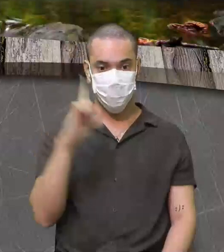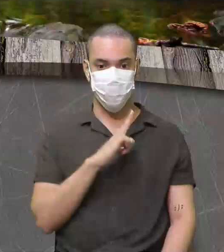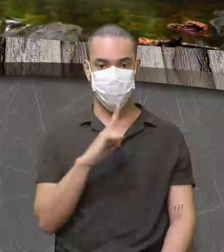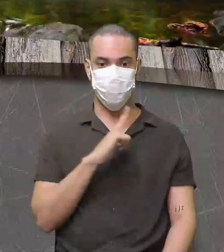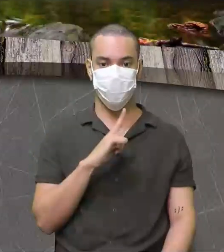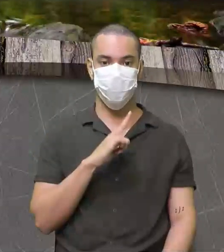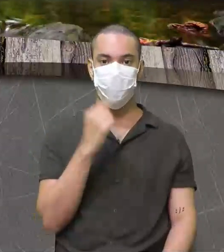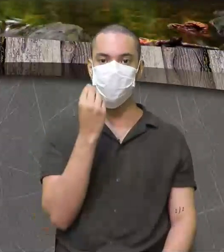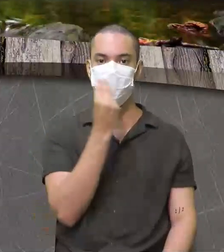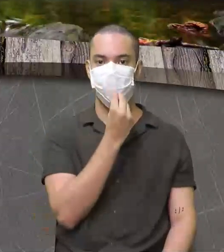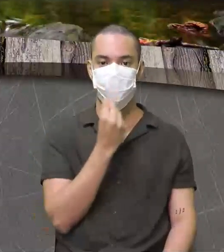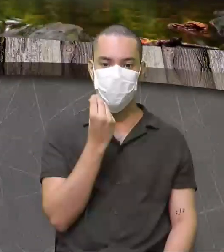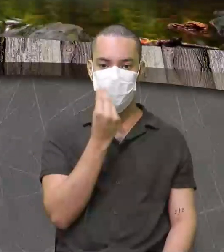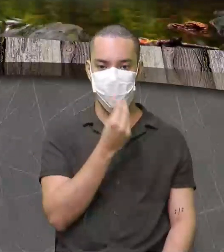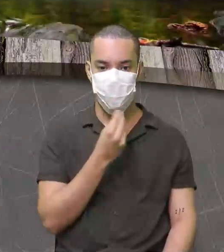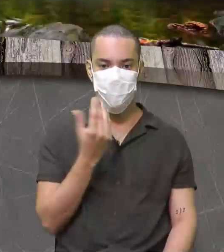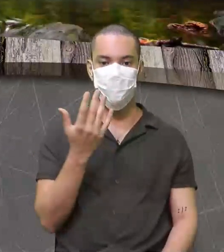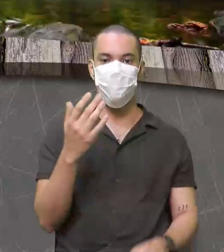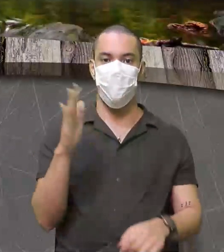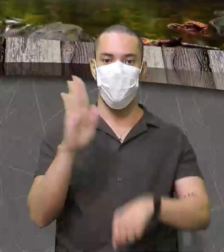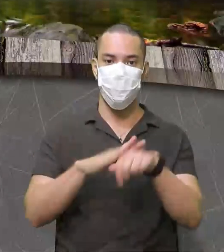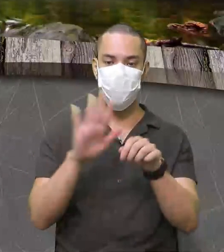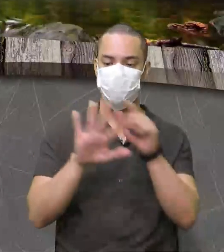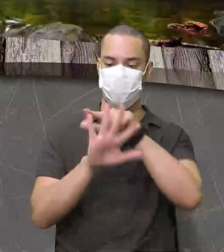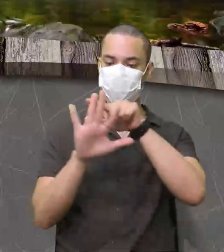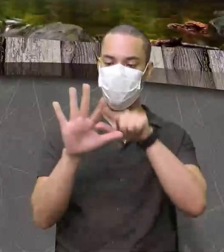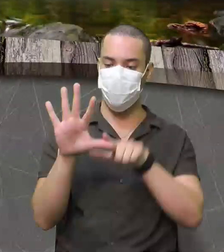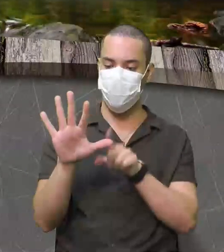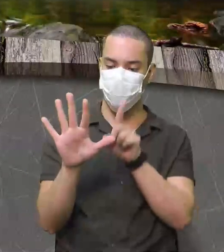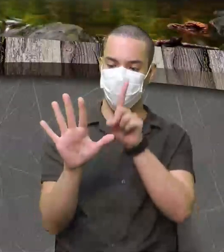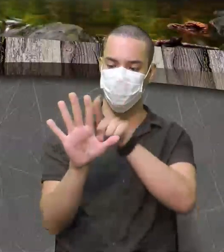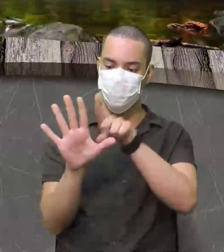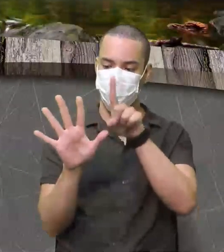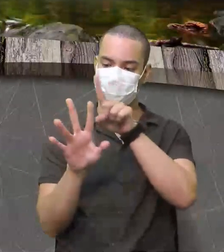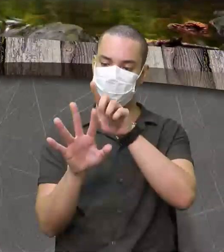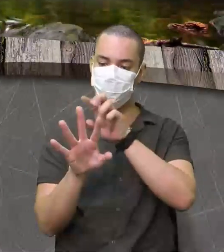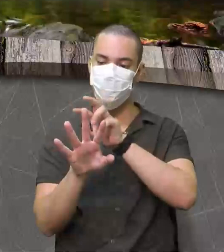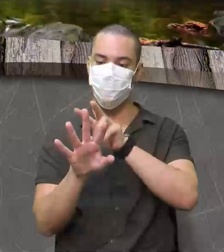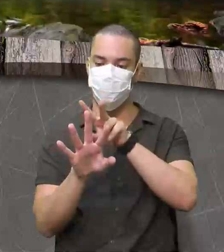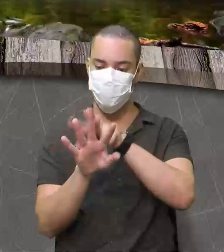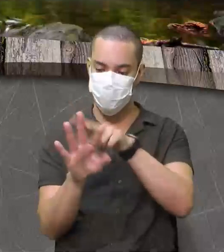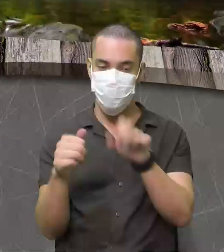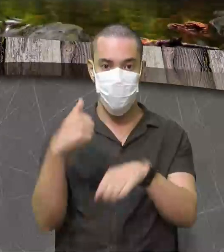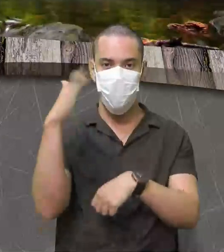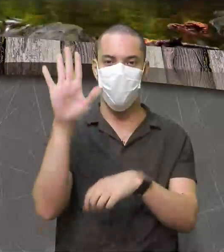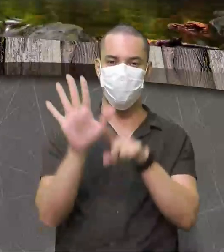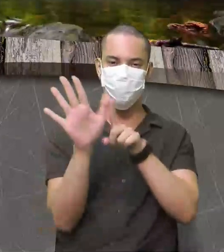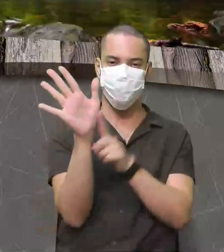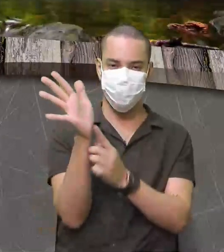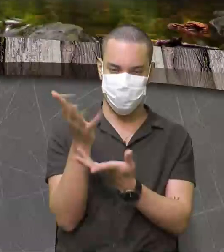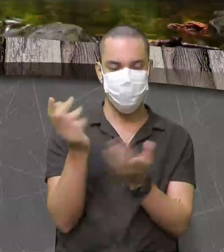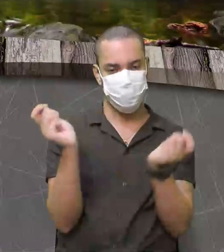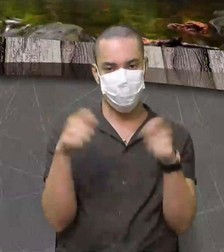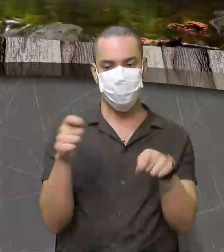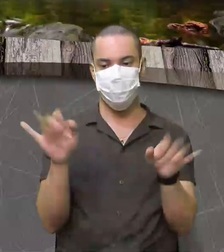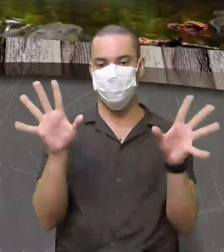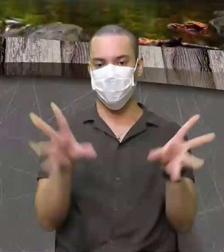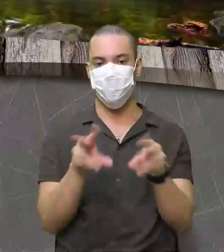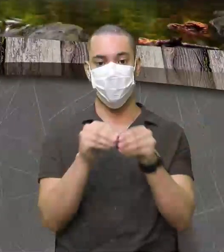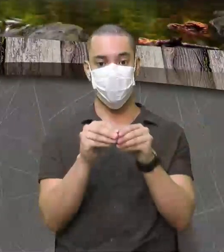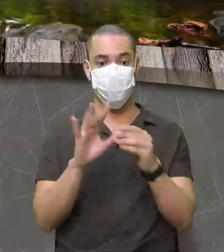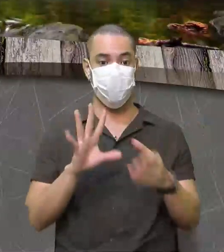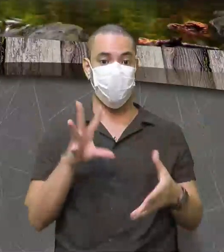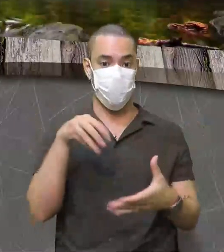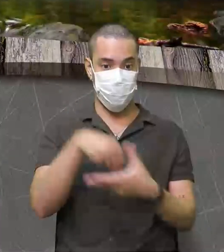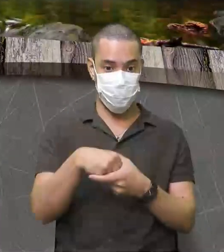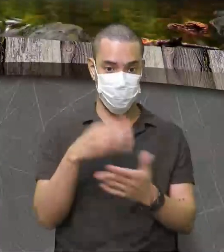polidactilia, lembra, né? Que são mais de 5 dedinhos nas mãos, pode ser no indicador, polegar, enfim, tá? Então, dentro dessa